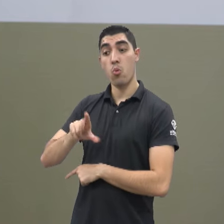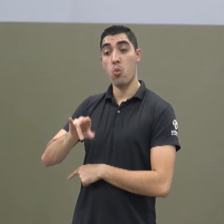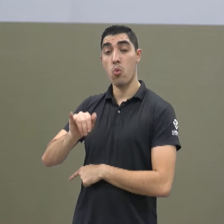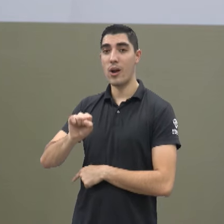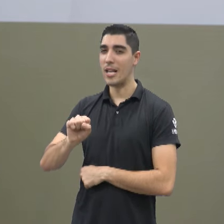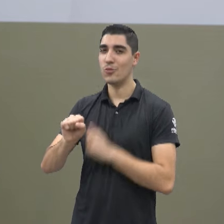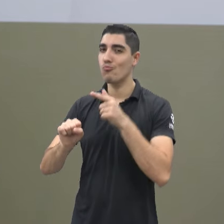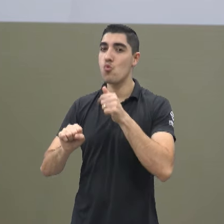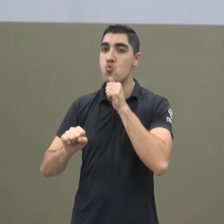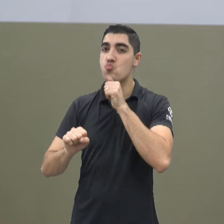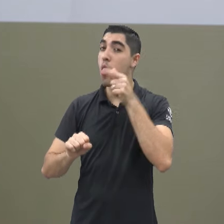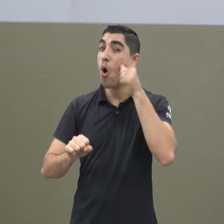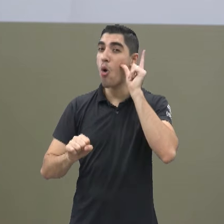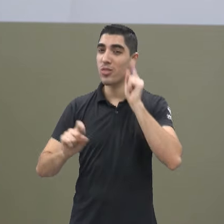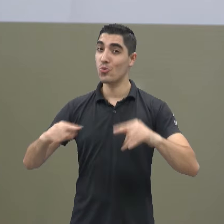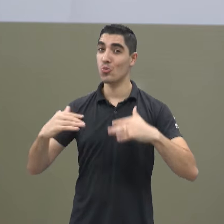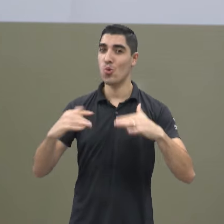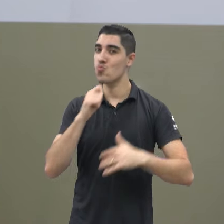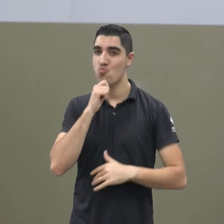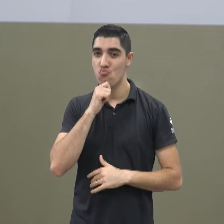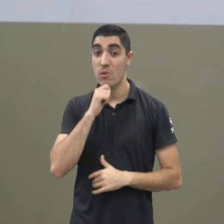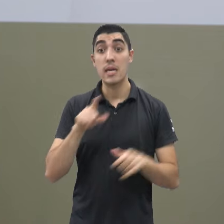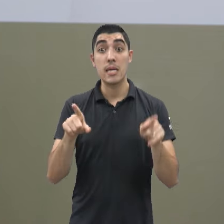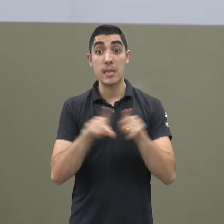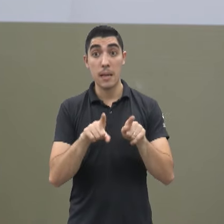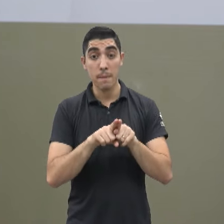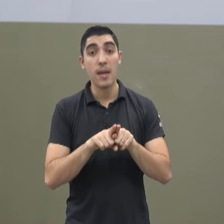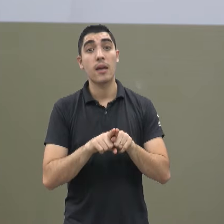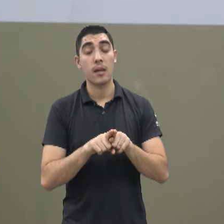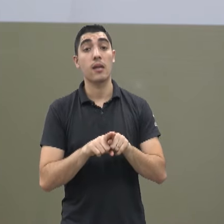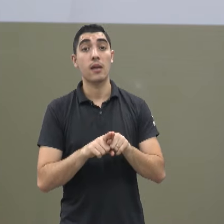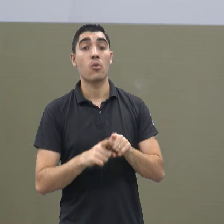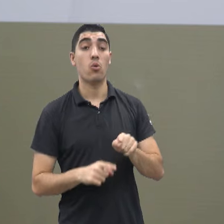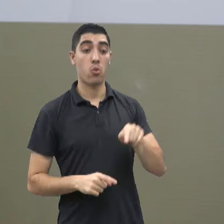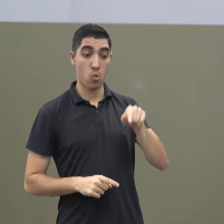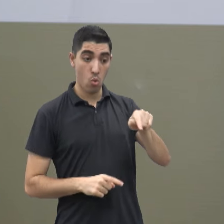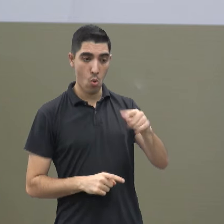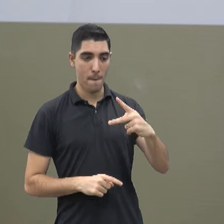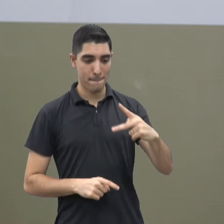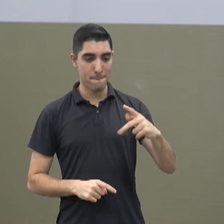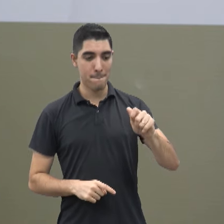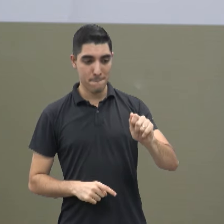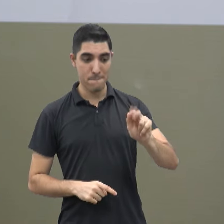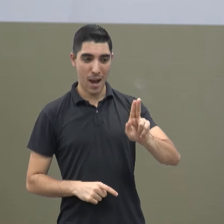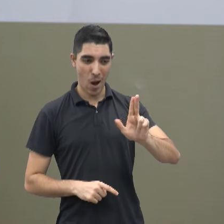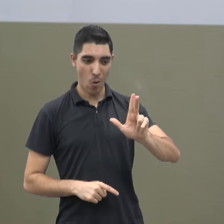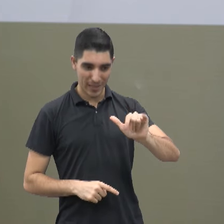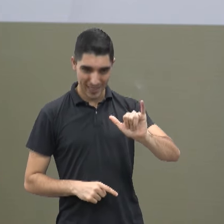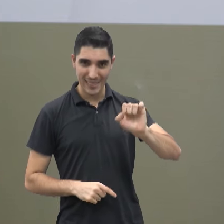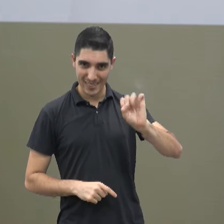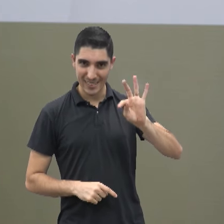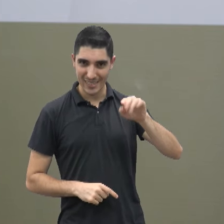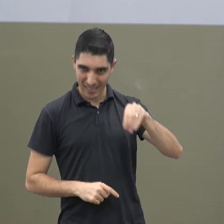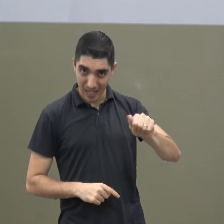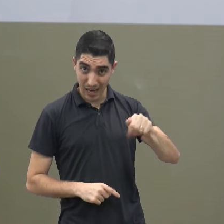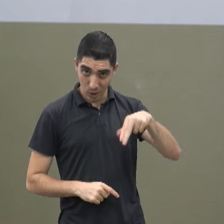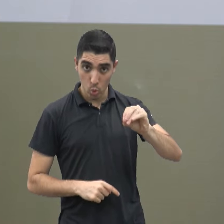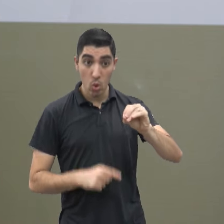na verdade o Paulistano ganhou as duas últimas partidas de Franca em Franca, que isso é uma coisa muito difícil. Na fase regular, a última partida o Paulistano